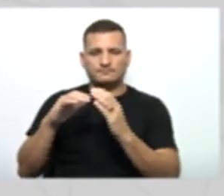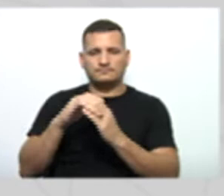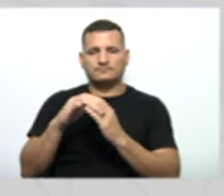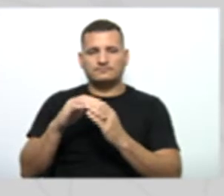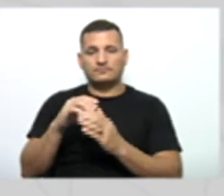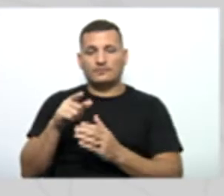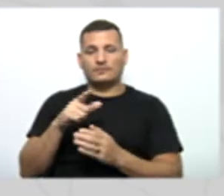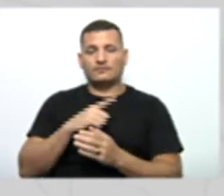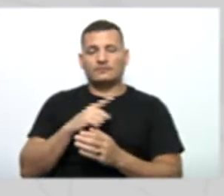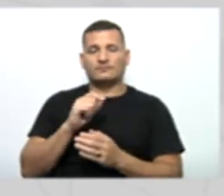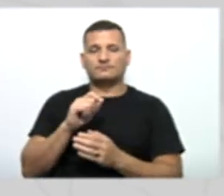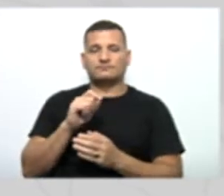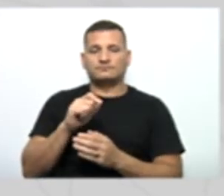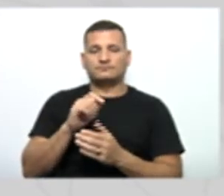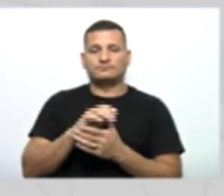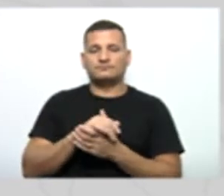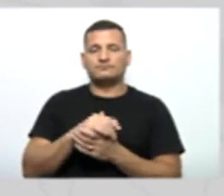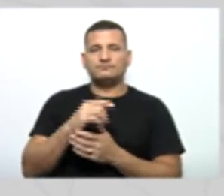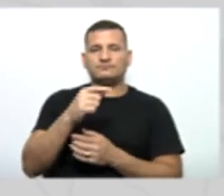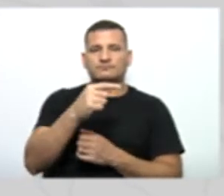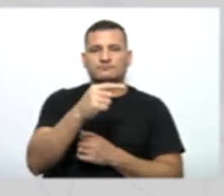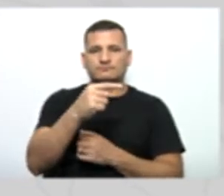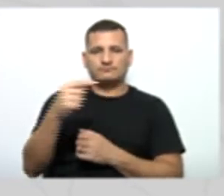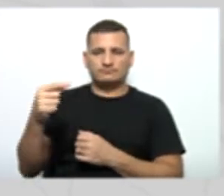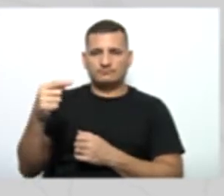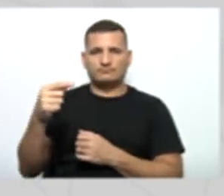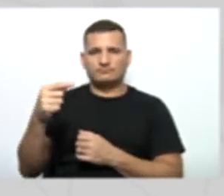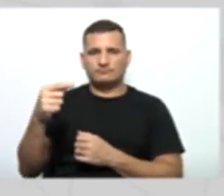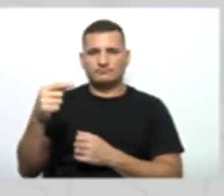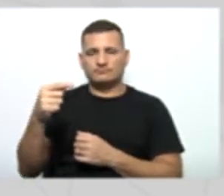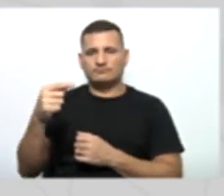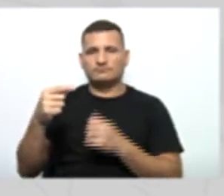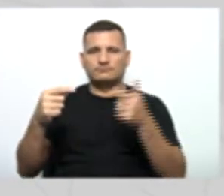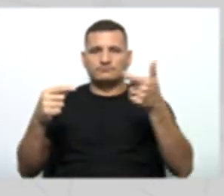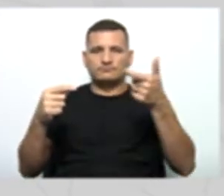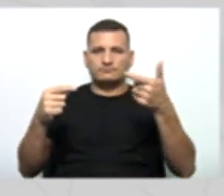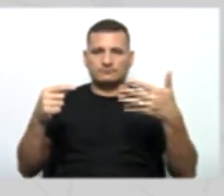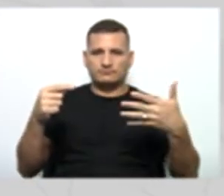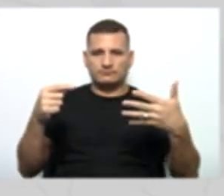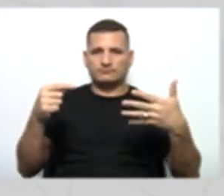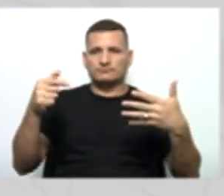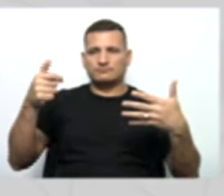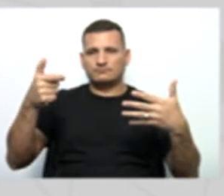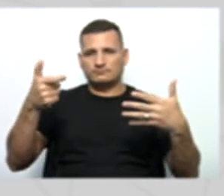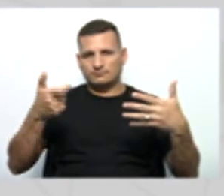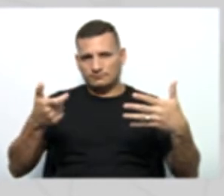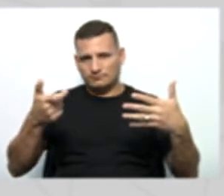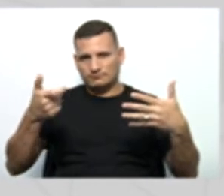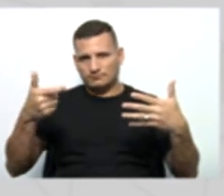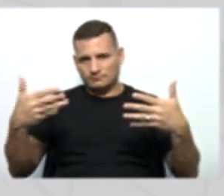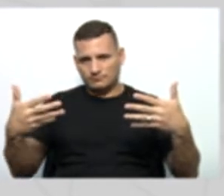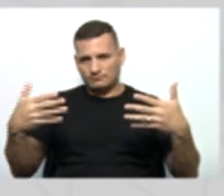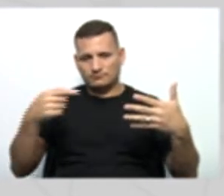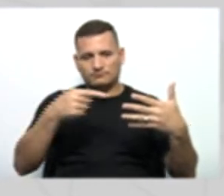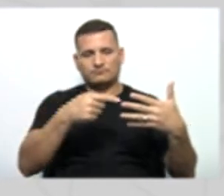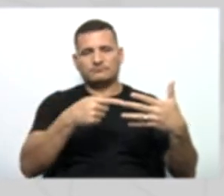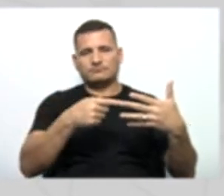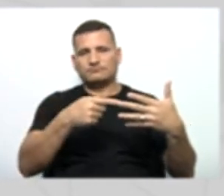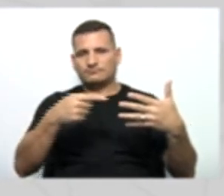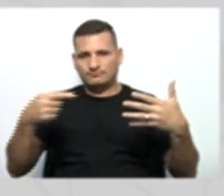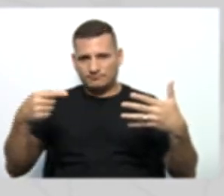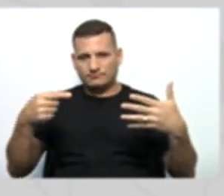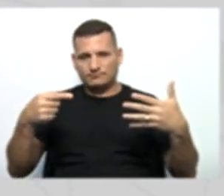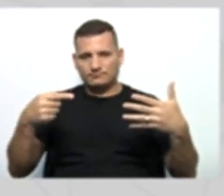traço entre duas classes. Olha aí, gente, ó. Eu tenho a classe aluno, certo? Ó, e eu tenho a